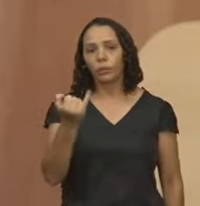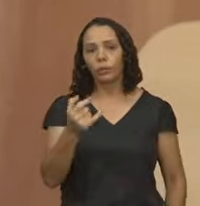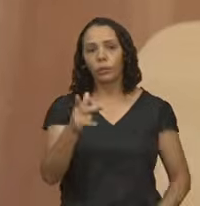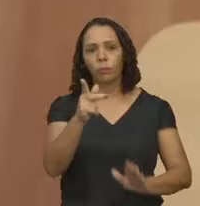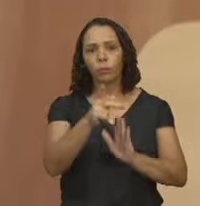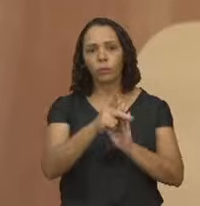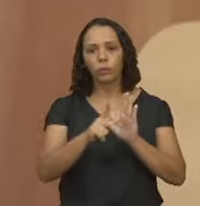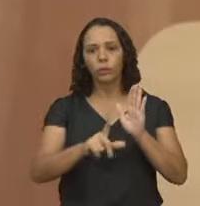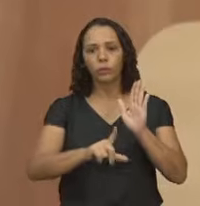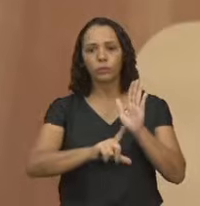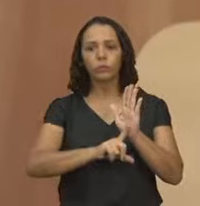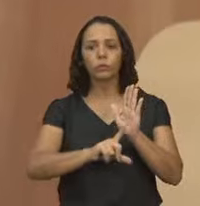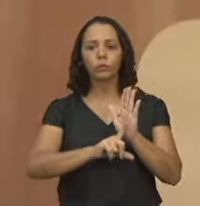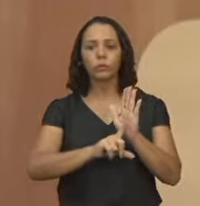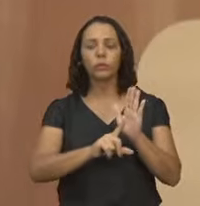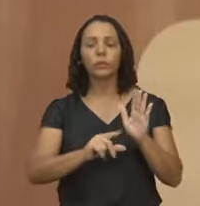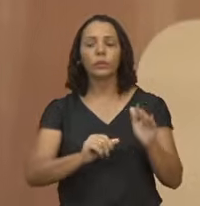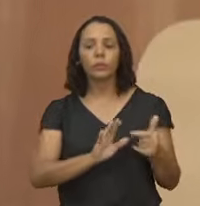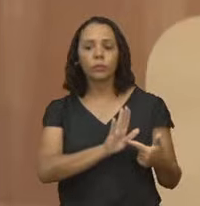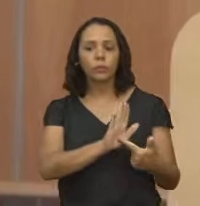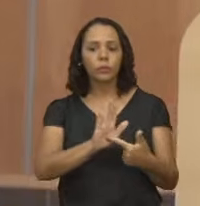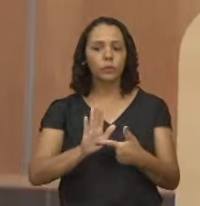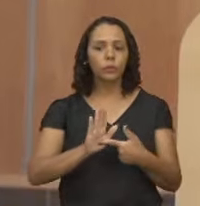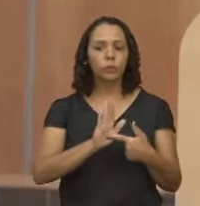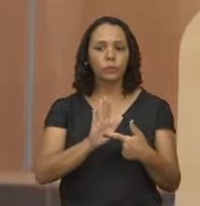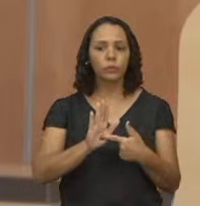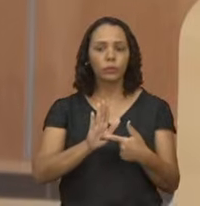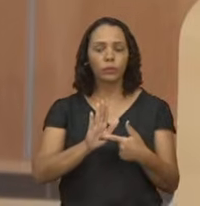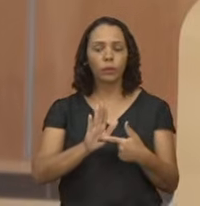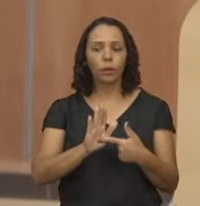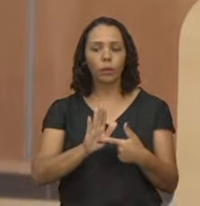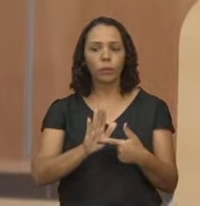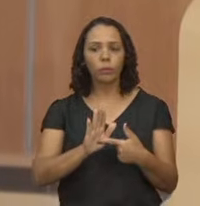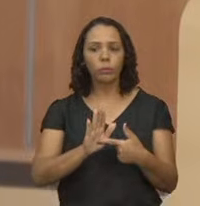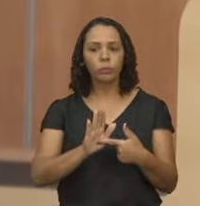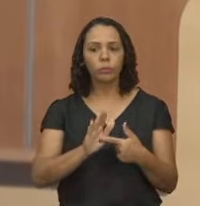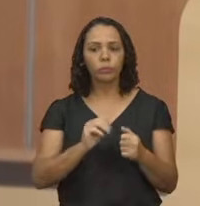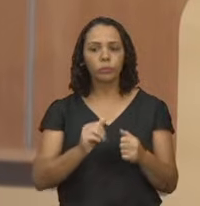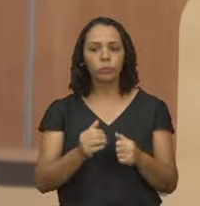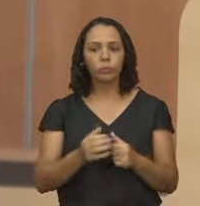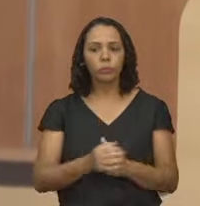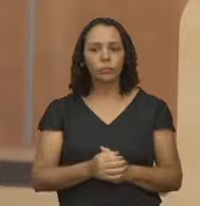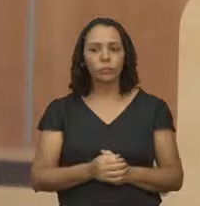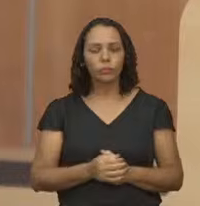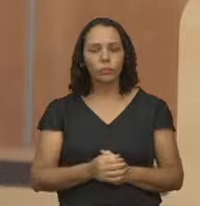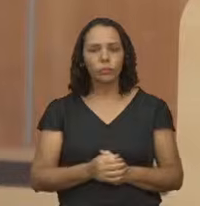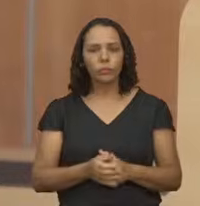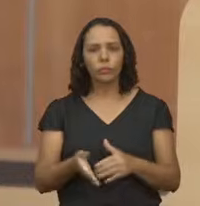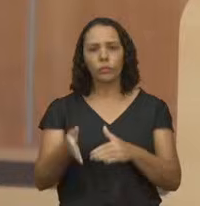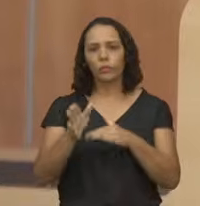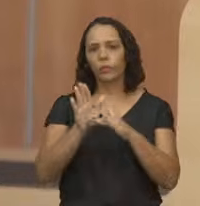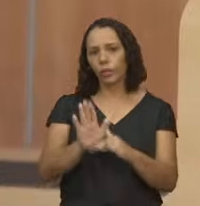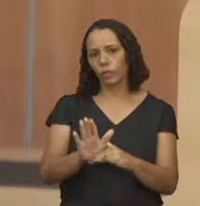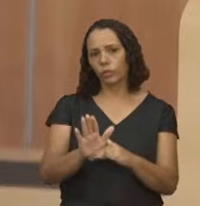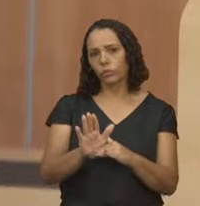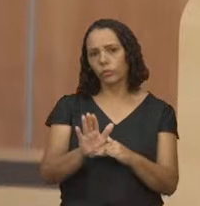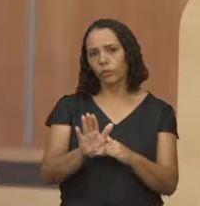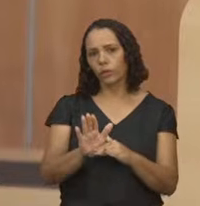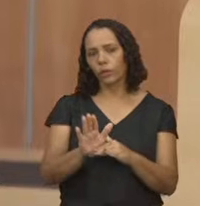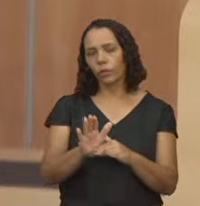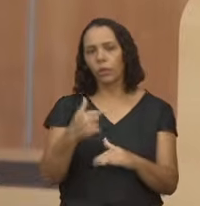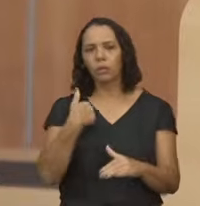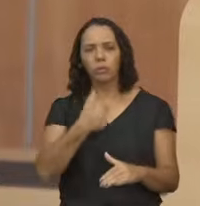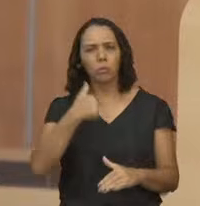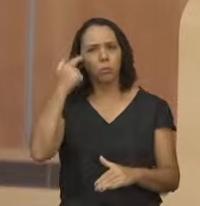lei vem provocar, no sentido de agregar e nos fazer pensar enquanto